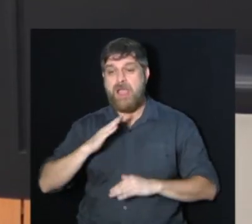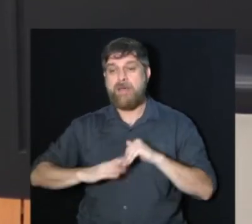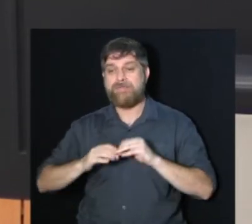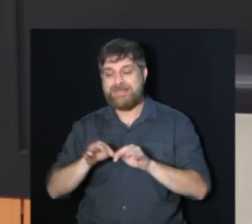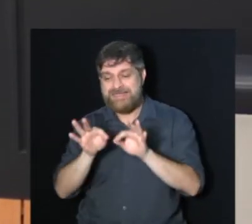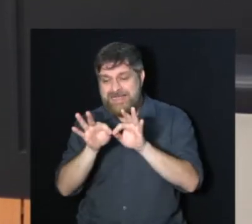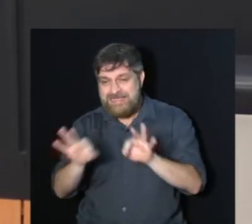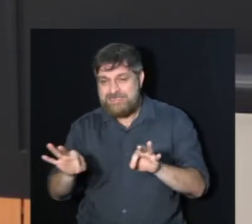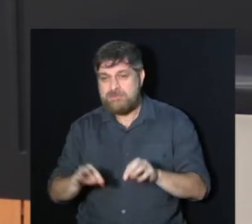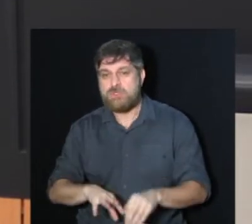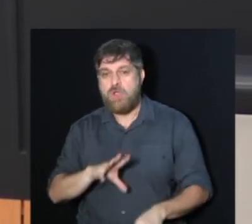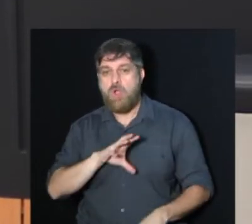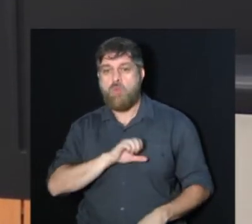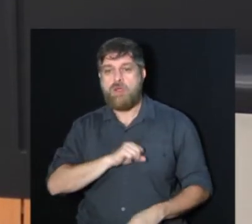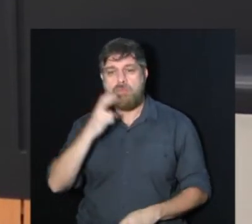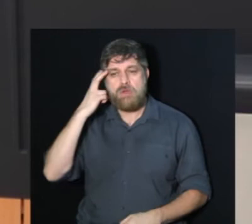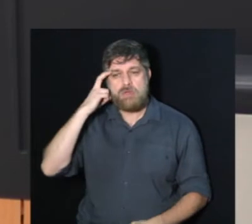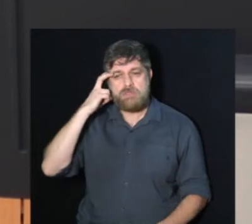amor e sabedoria.